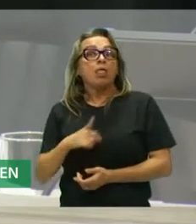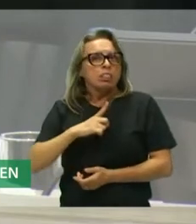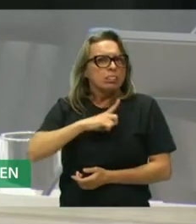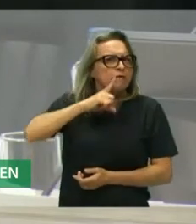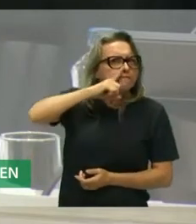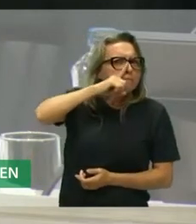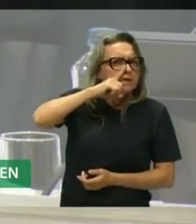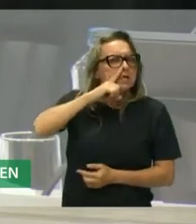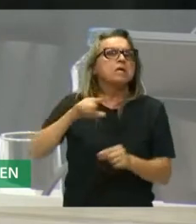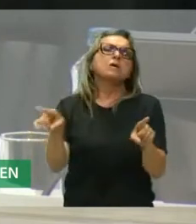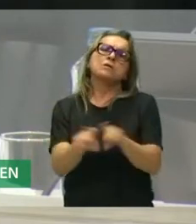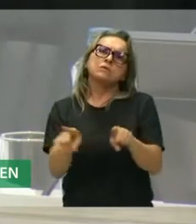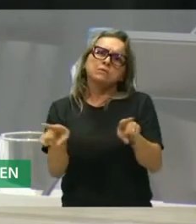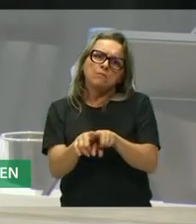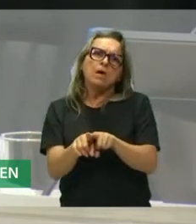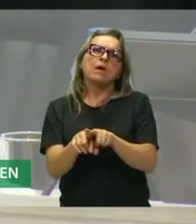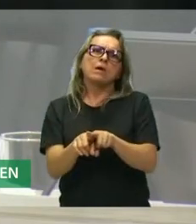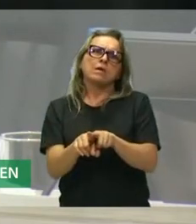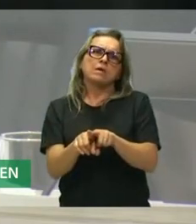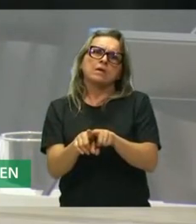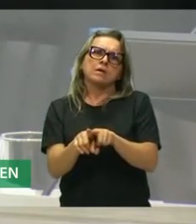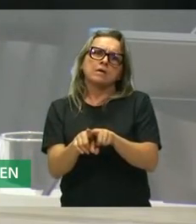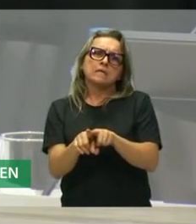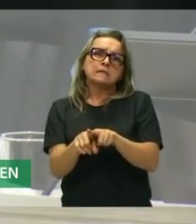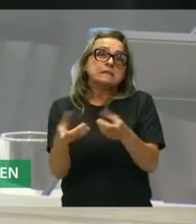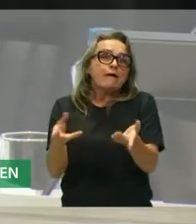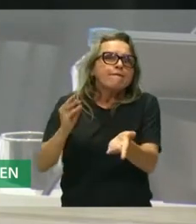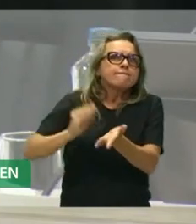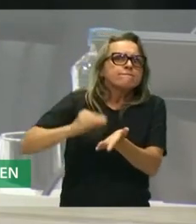sido injustas até, porque